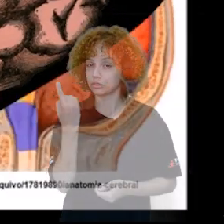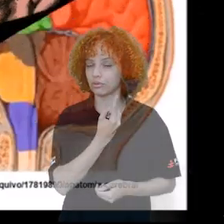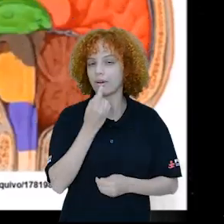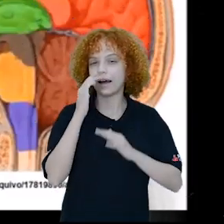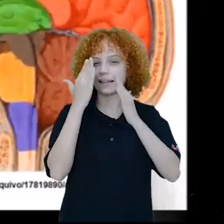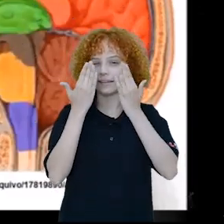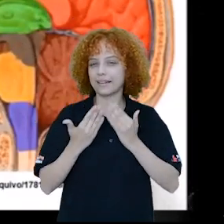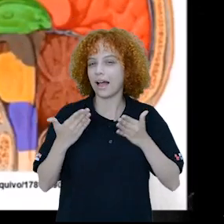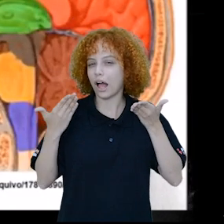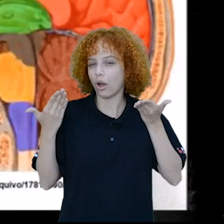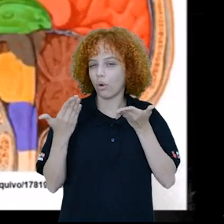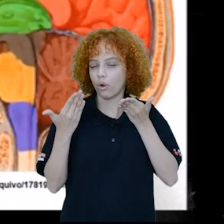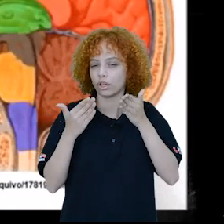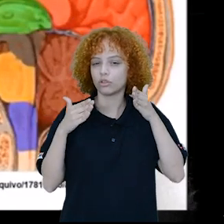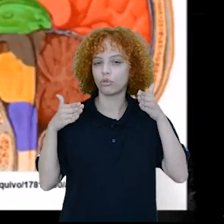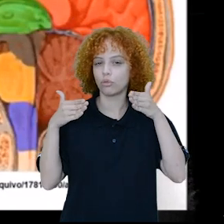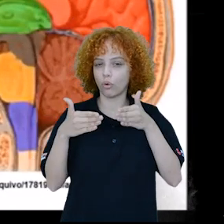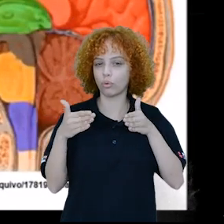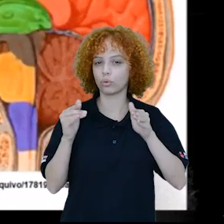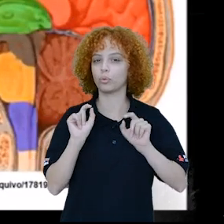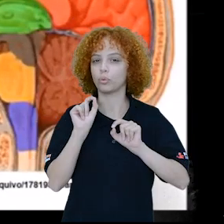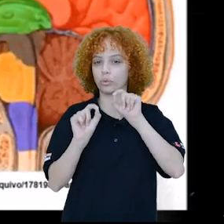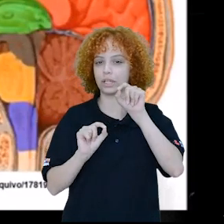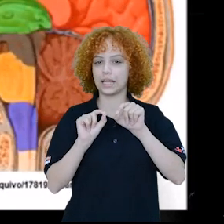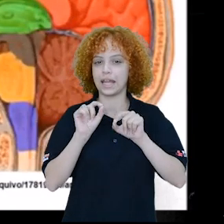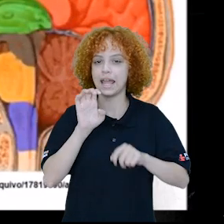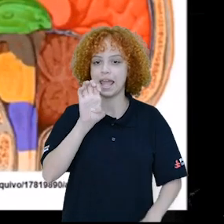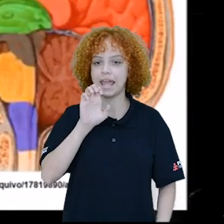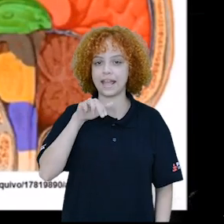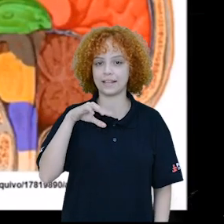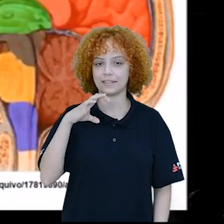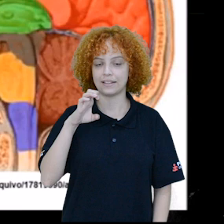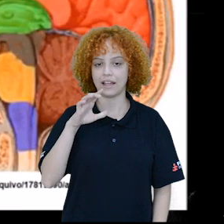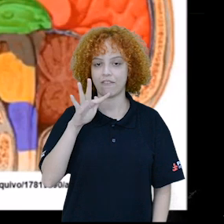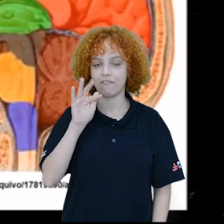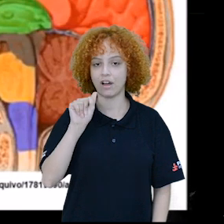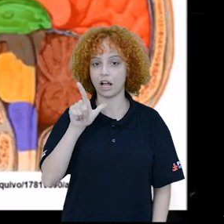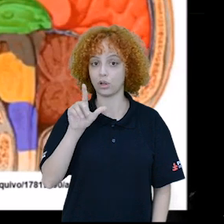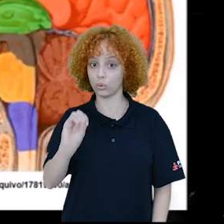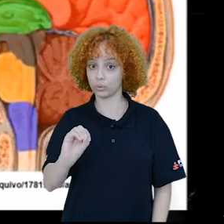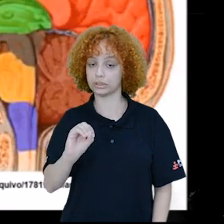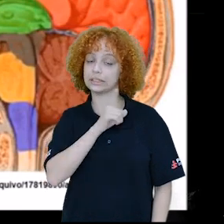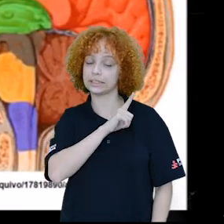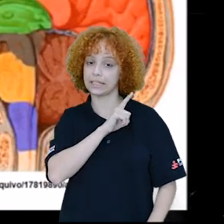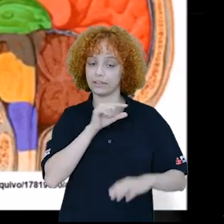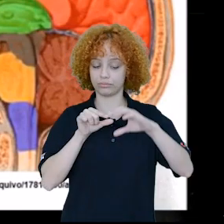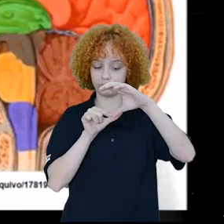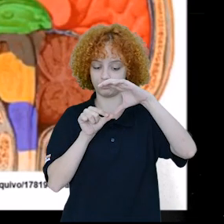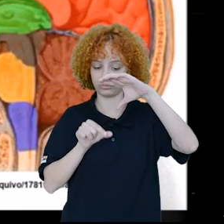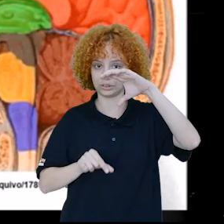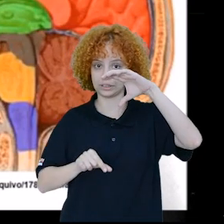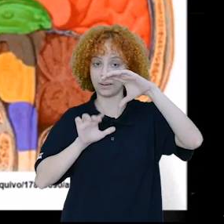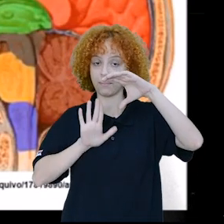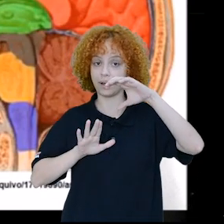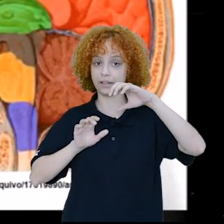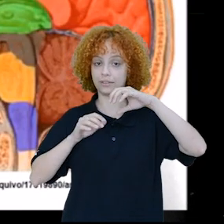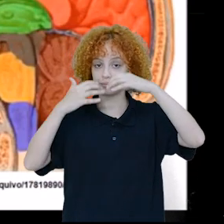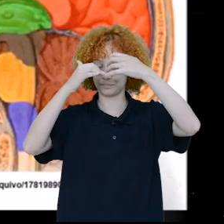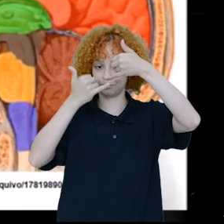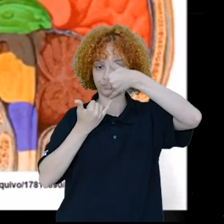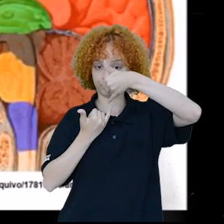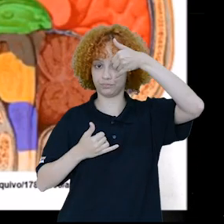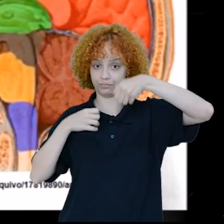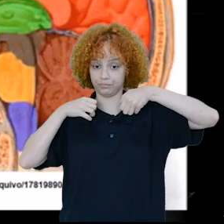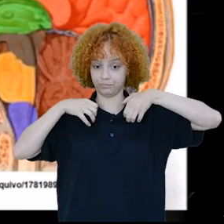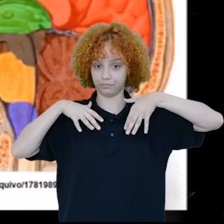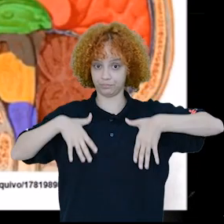Nós vamos analisar agora mais especificamente o encéfalo, relembrando que, além da medula, o sistema nervoso